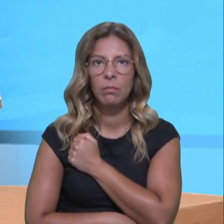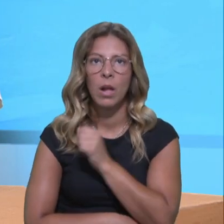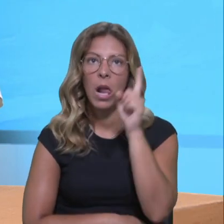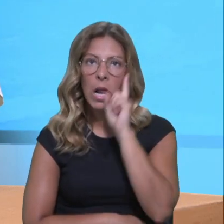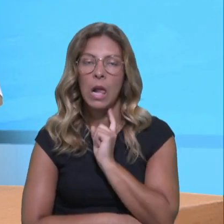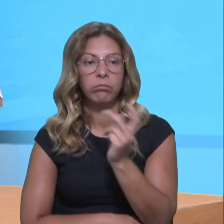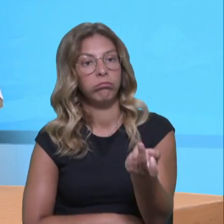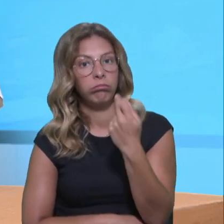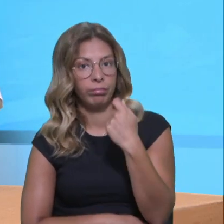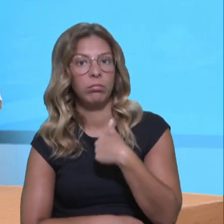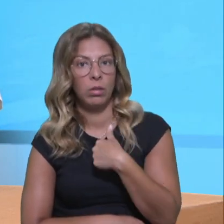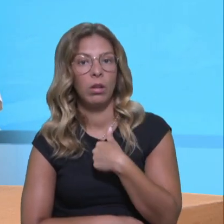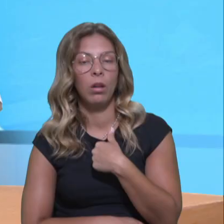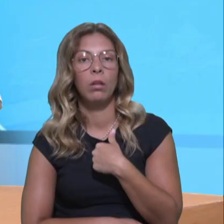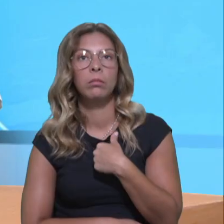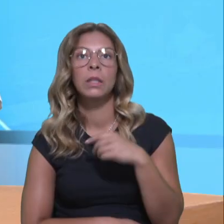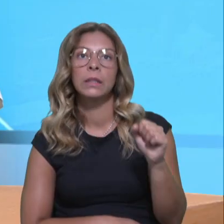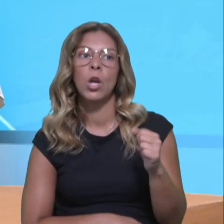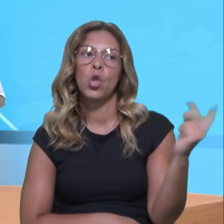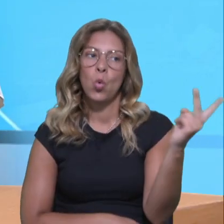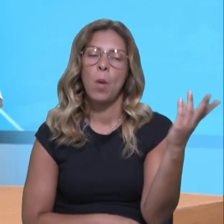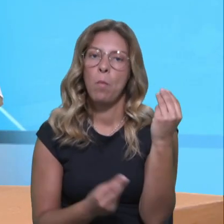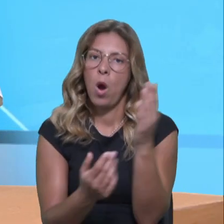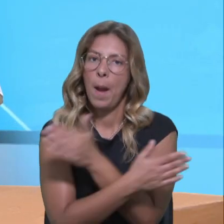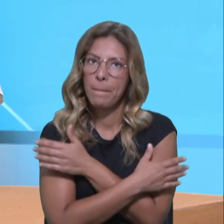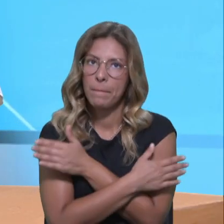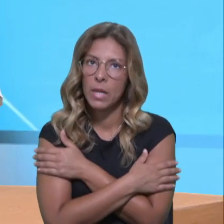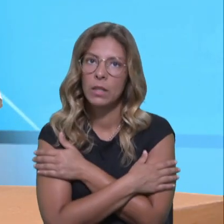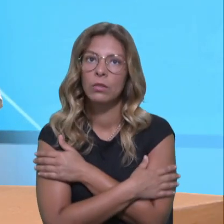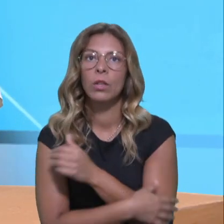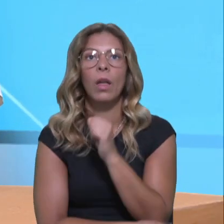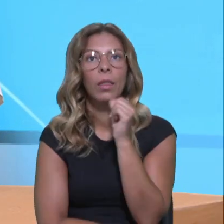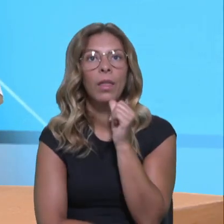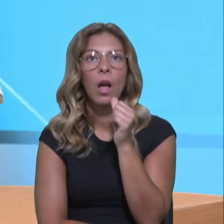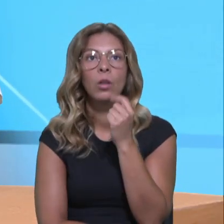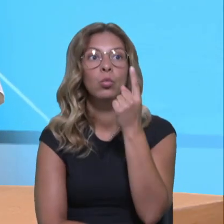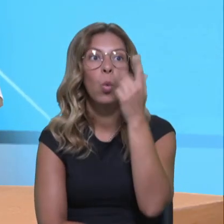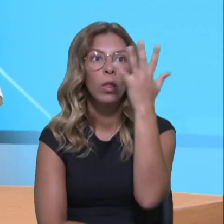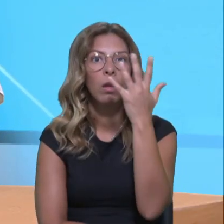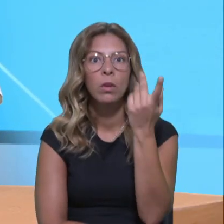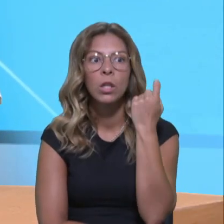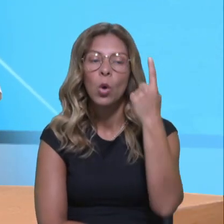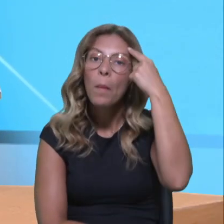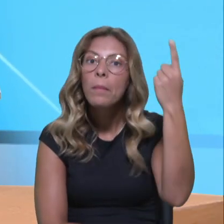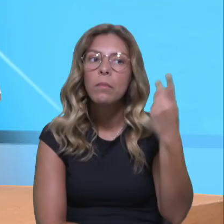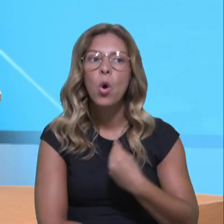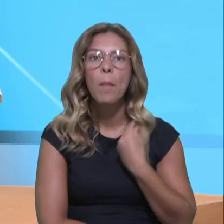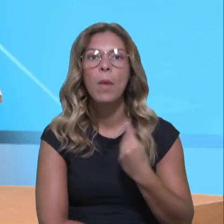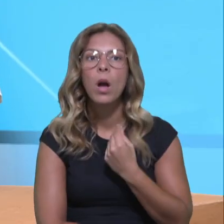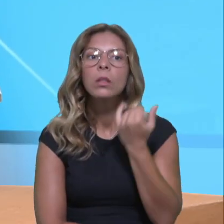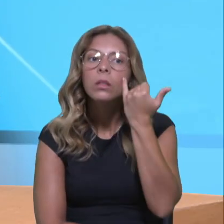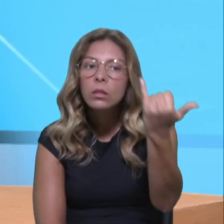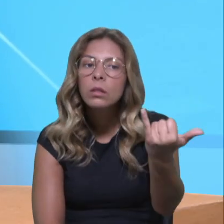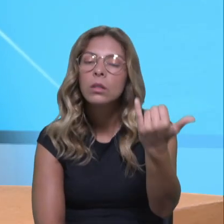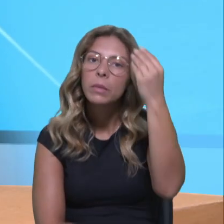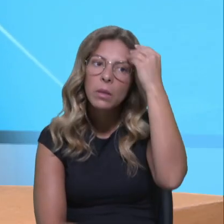assim: nós somos muito amigas, estive ontem todo dia sem a ver e fiquei logo preocupada, tive que telefonar saber se ela estava